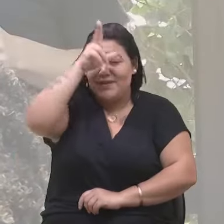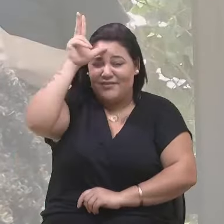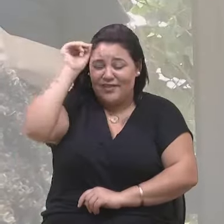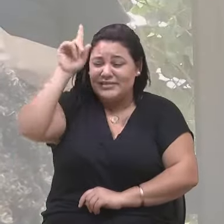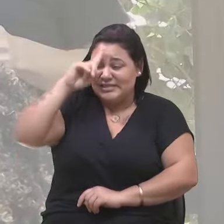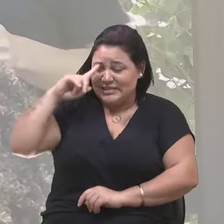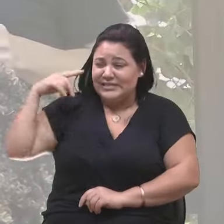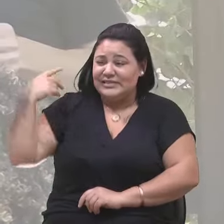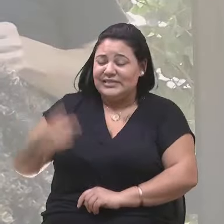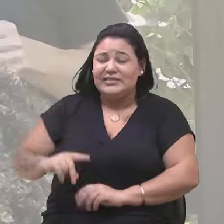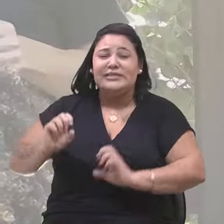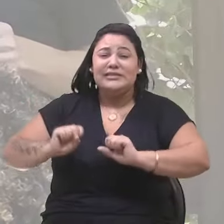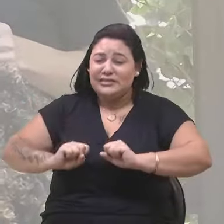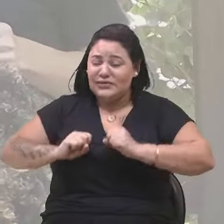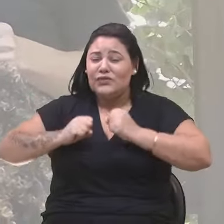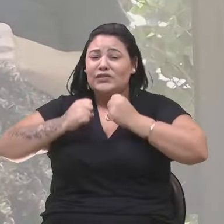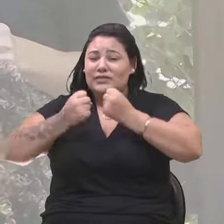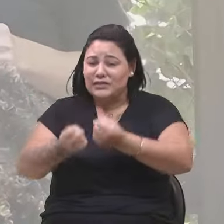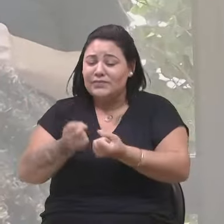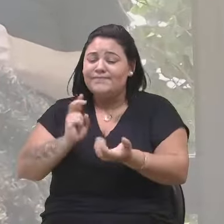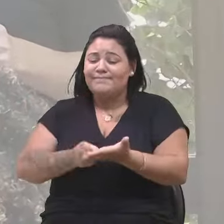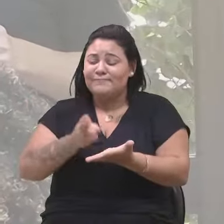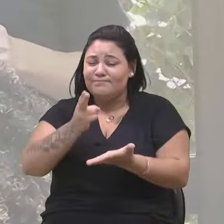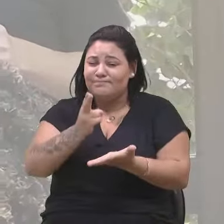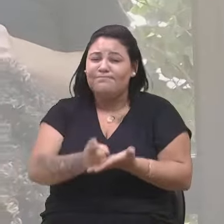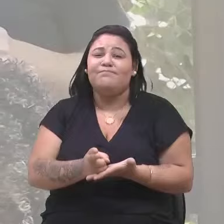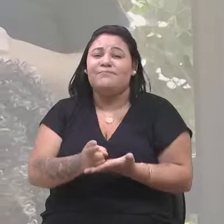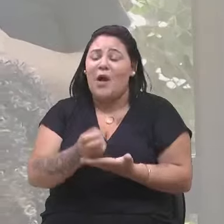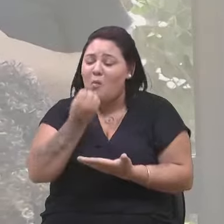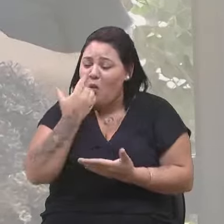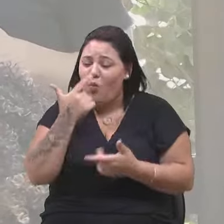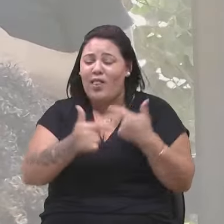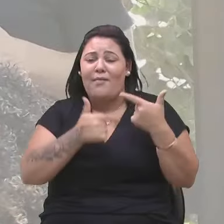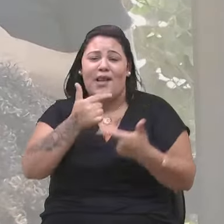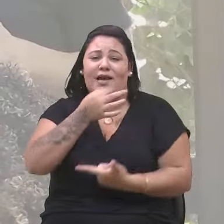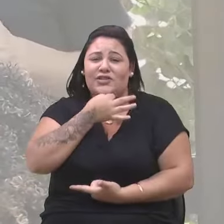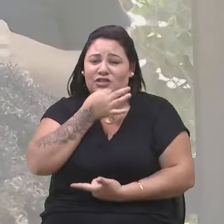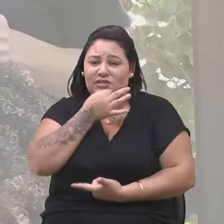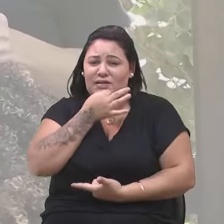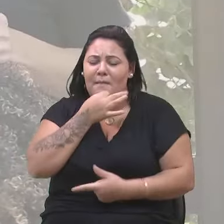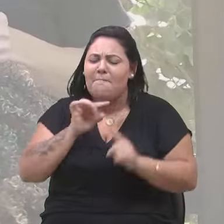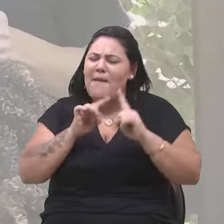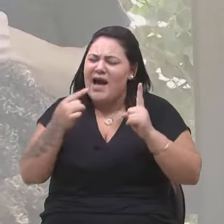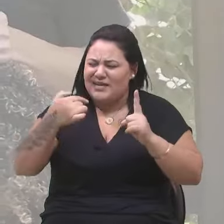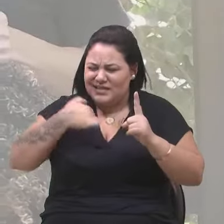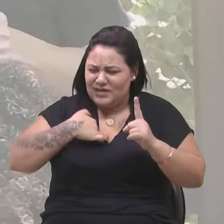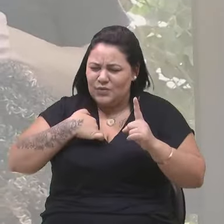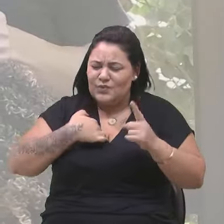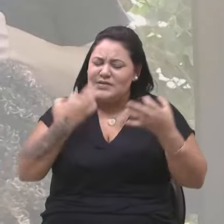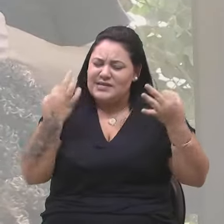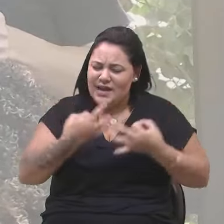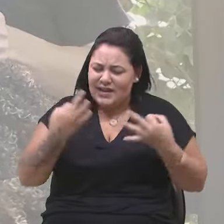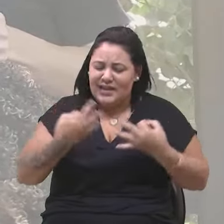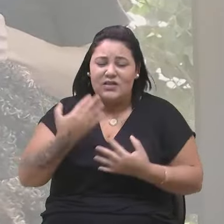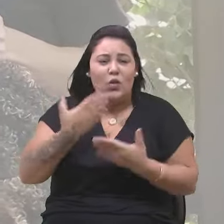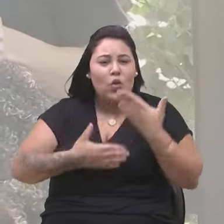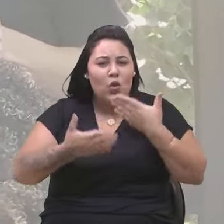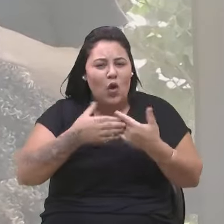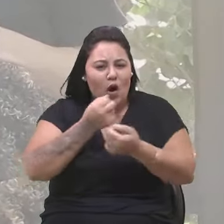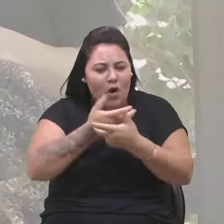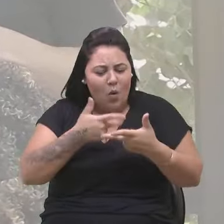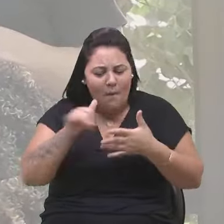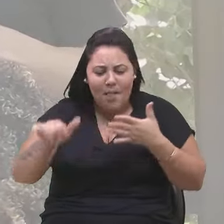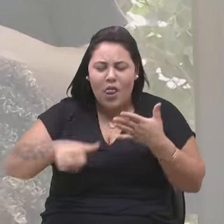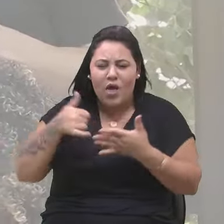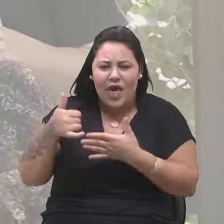pode para manter a cidade, não está fácil para manter, mas eu tenho certeza que as coisas vão melhorar com a ajuda de todo o caxiense,